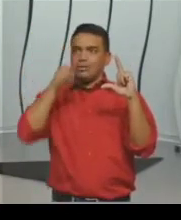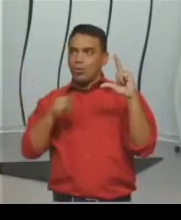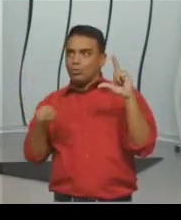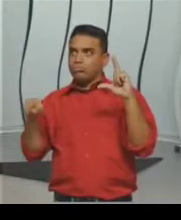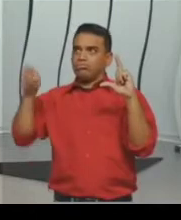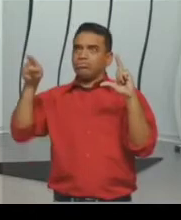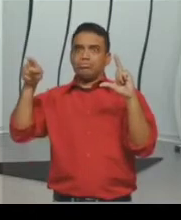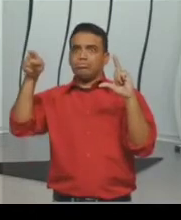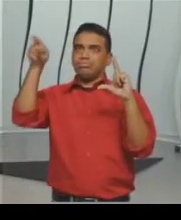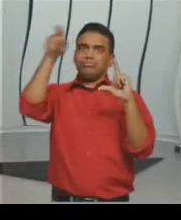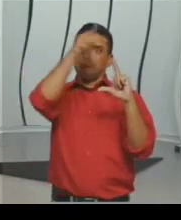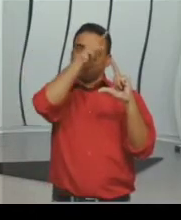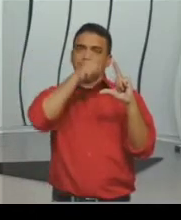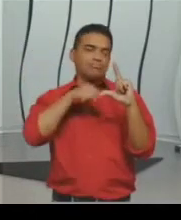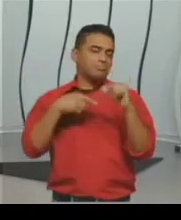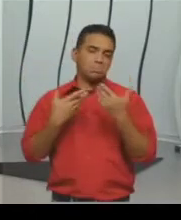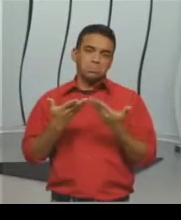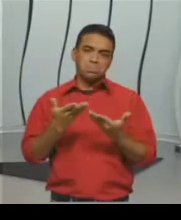elétrons percorrerem.